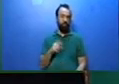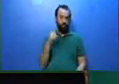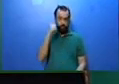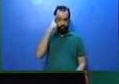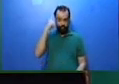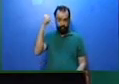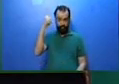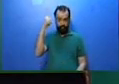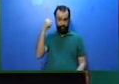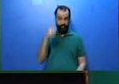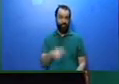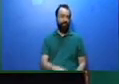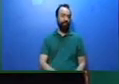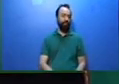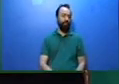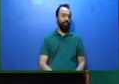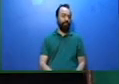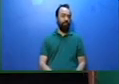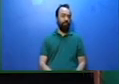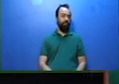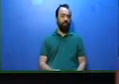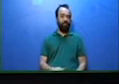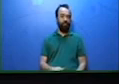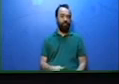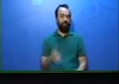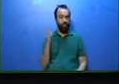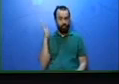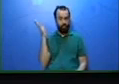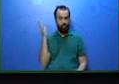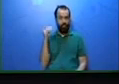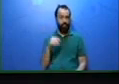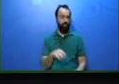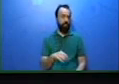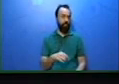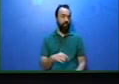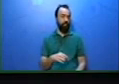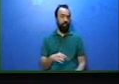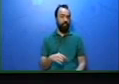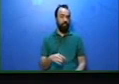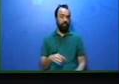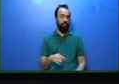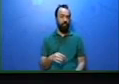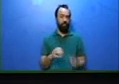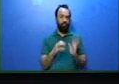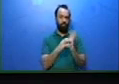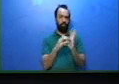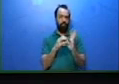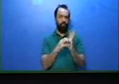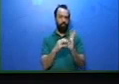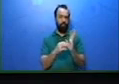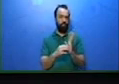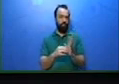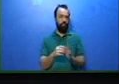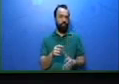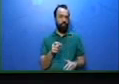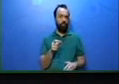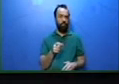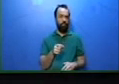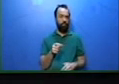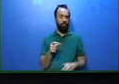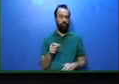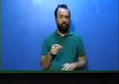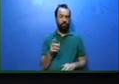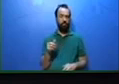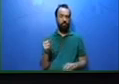A lâmpadazinha é a ideia. E vocês ainda podem encontrar outros símbolos, tá? Como o furacãozinho